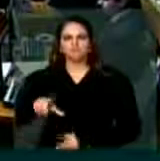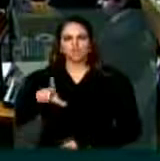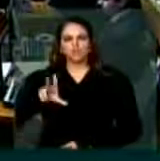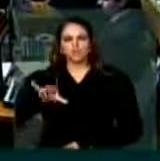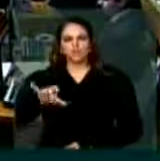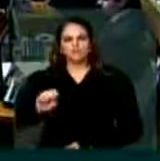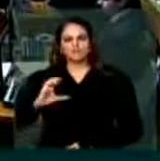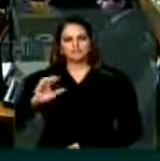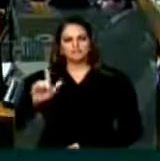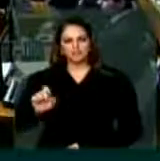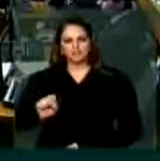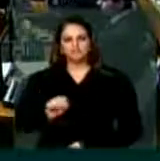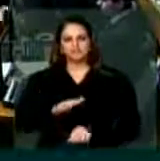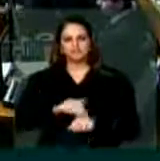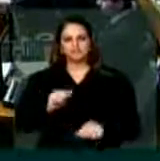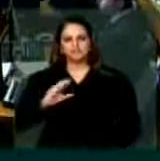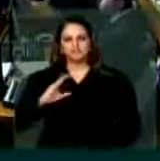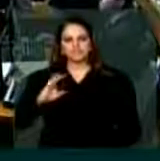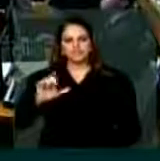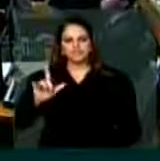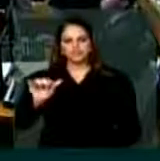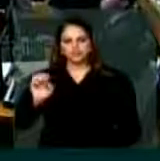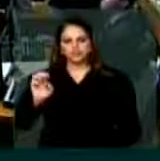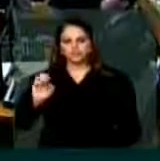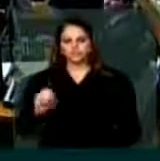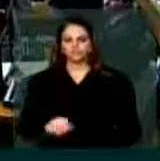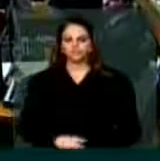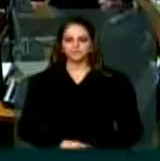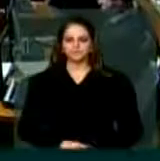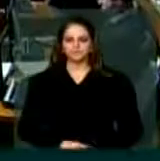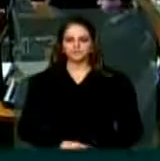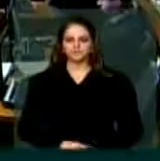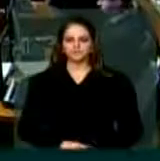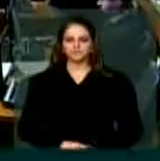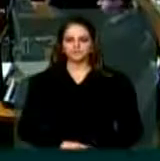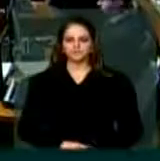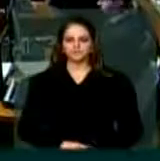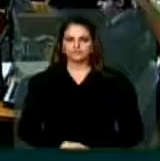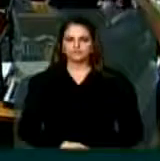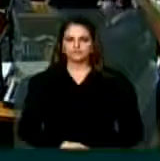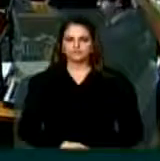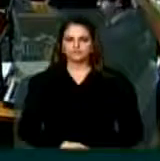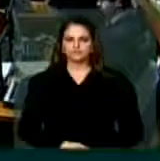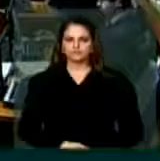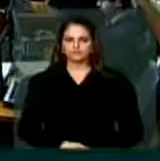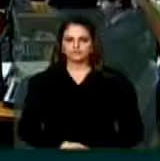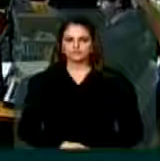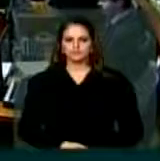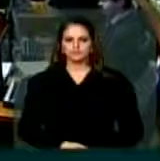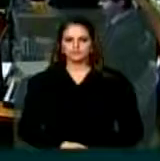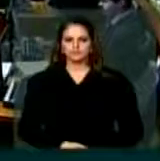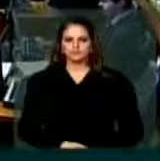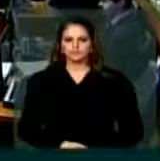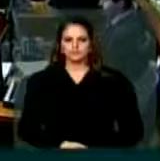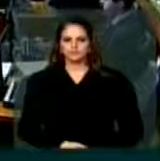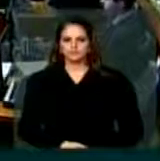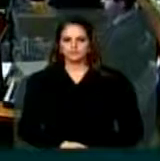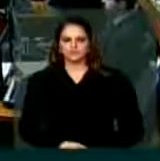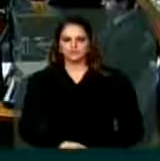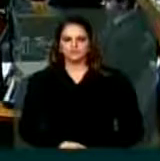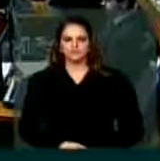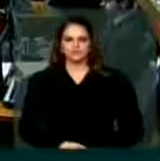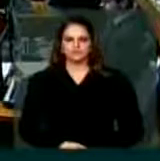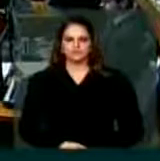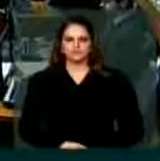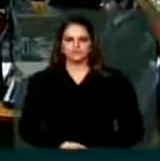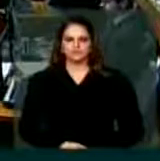Raule, Celso Maldana, Amaury Teixeira e Edio Lopes. Depois Valdenor Pereira. Todos presentes. Raule